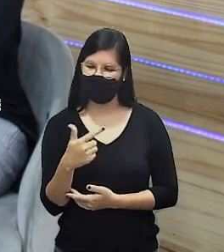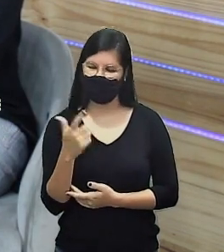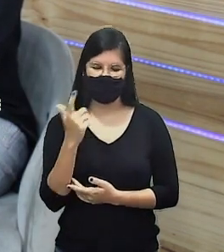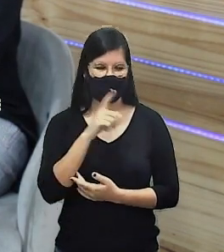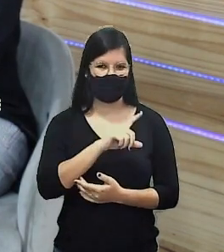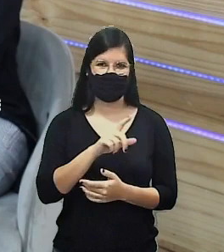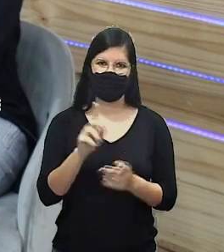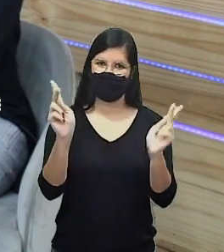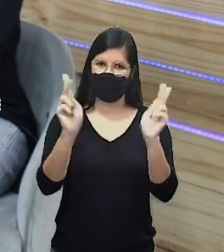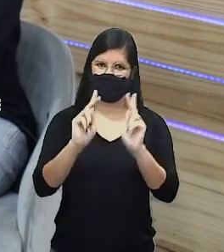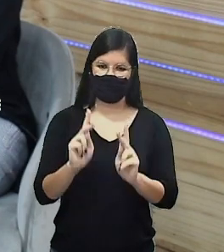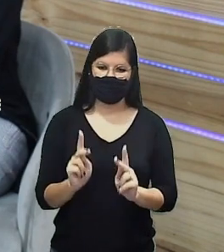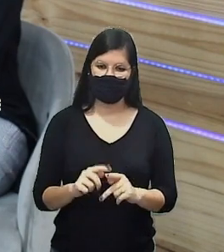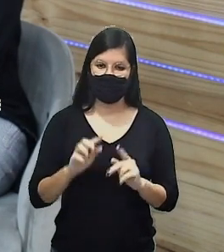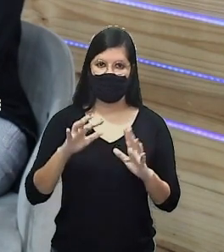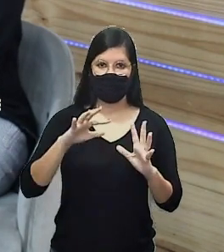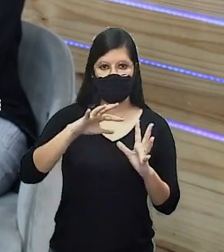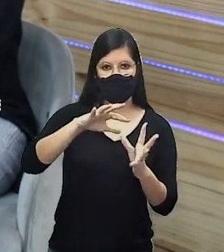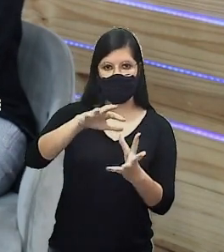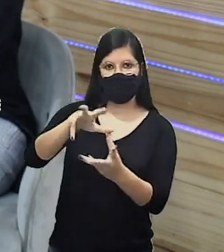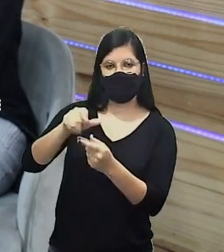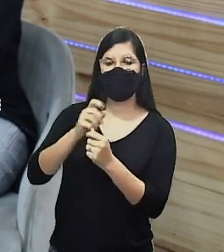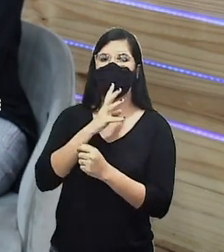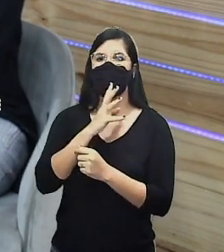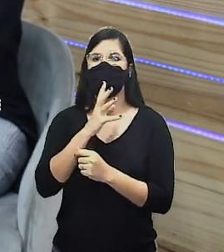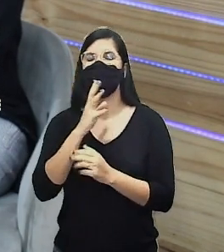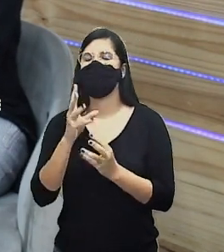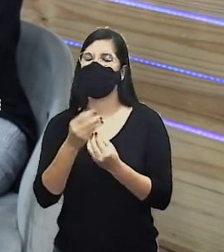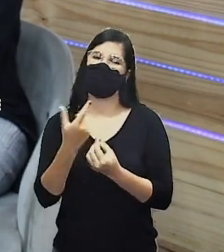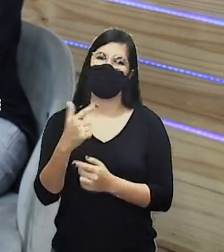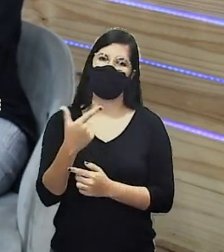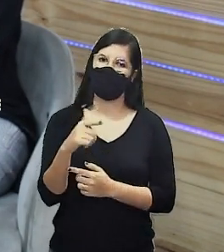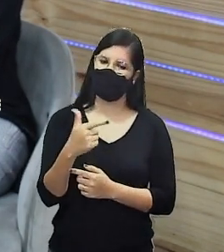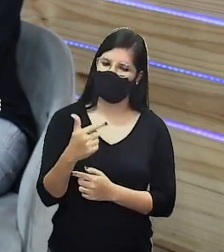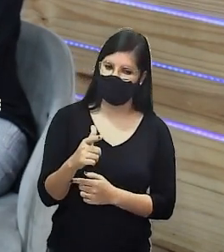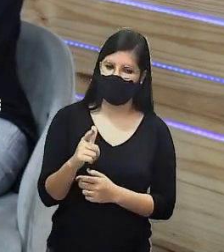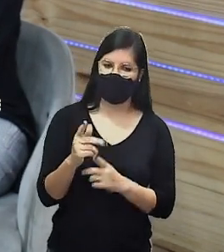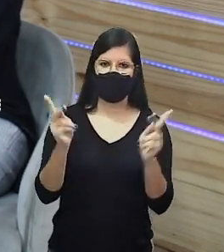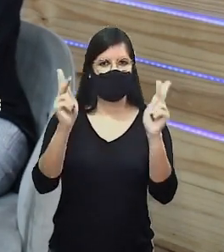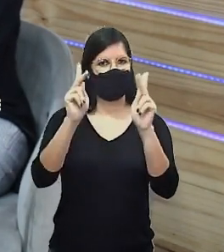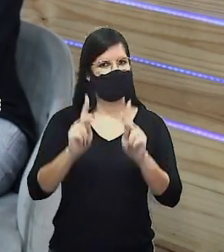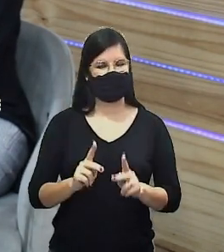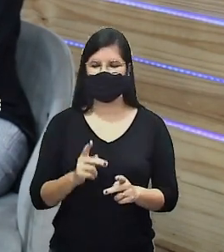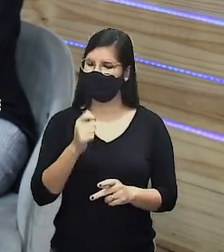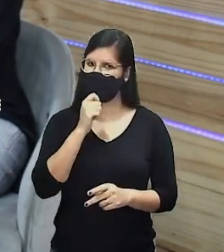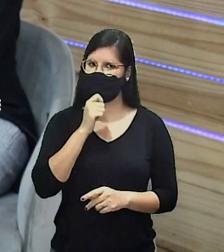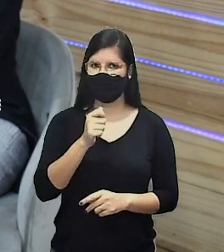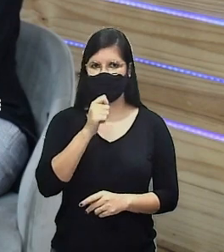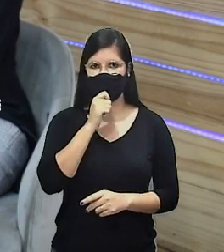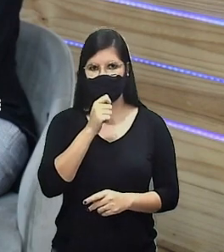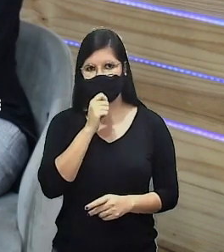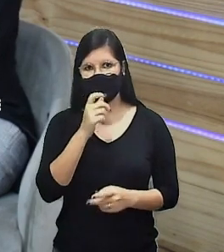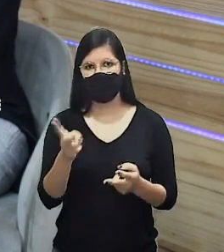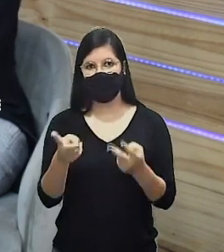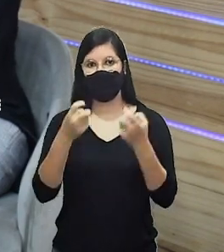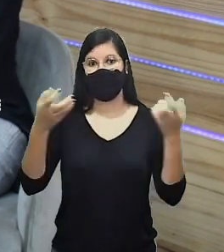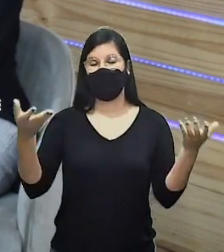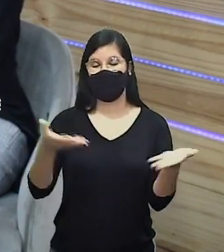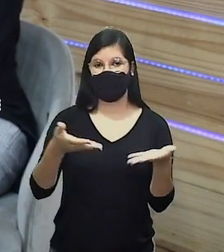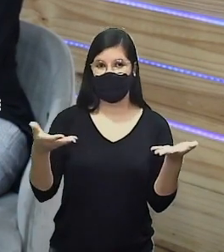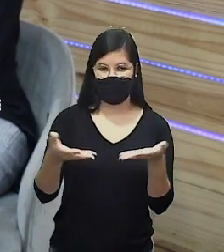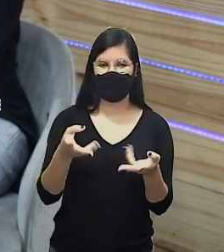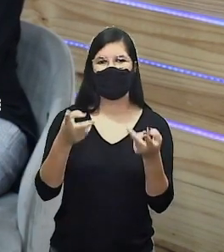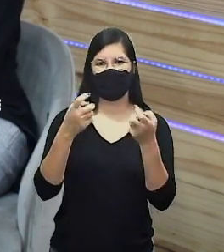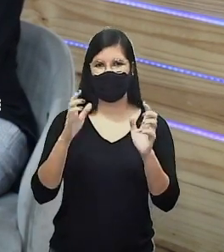quis, nem a gente tem a universalização dos conhecimentos e a gente também não tem essa paz mundial. Haja visto esses acontecimentos que